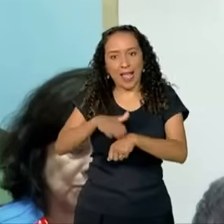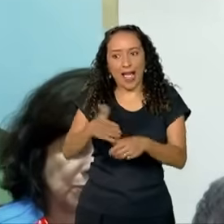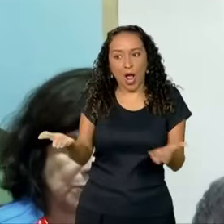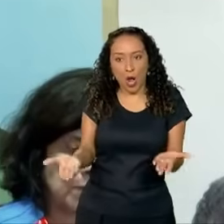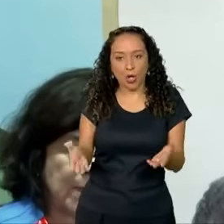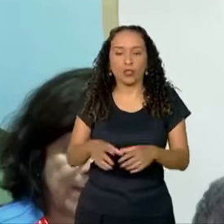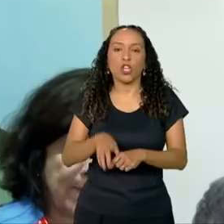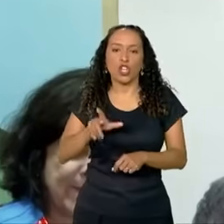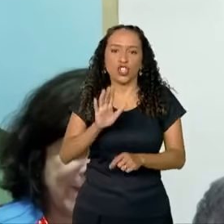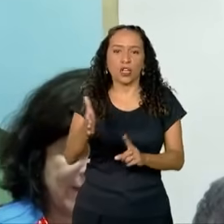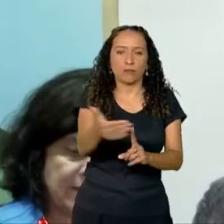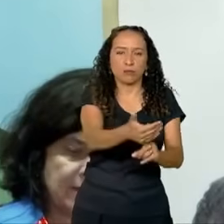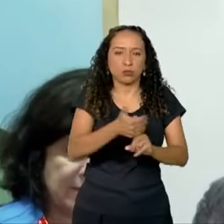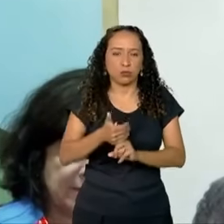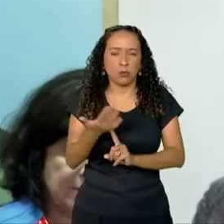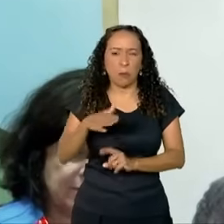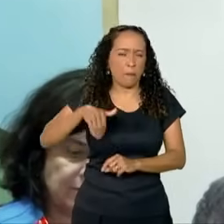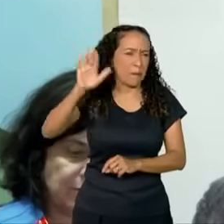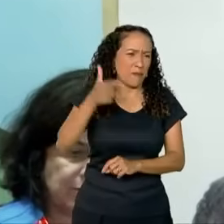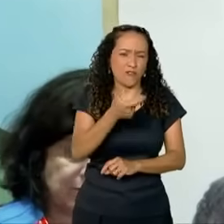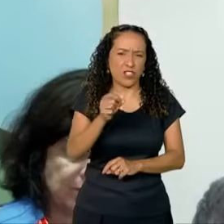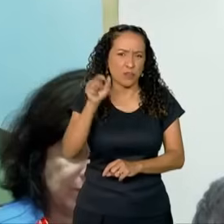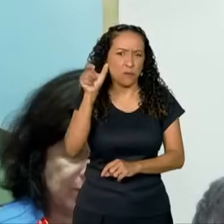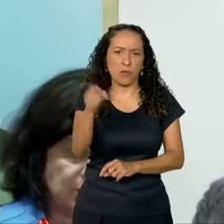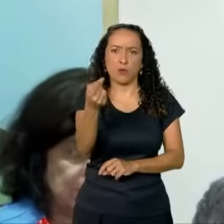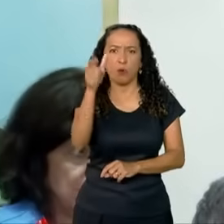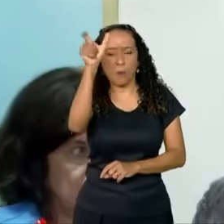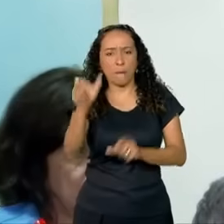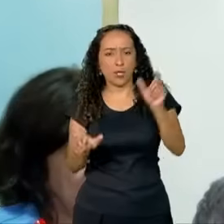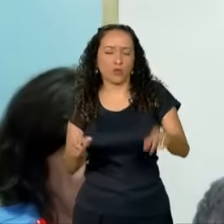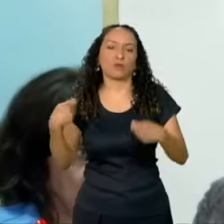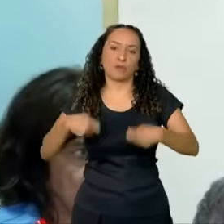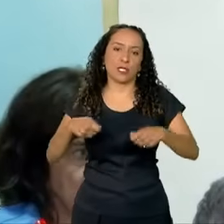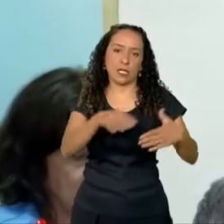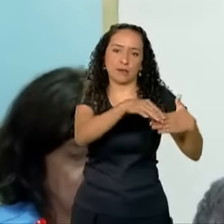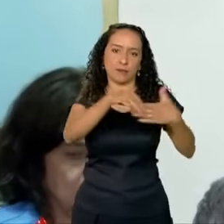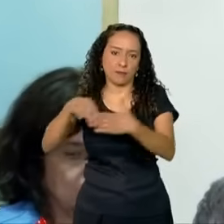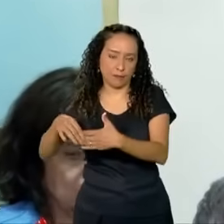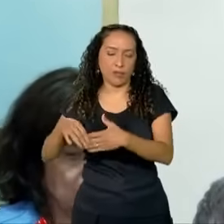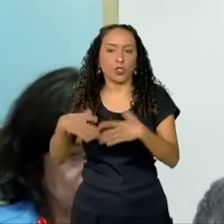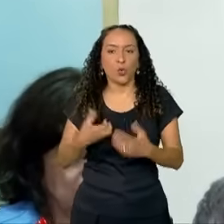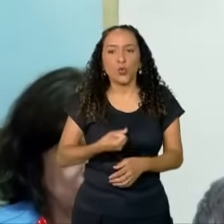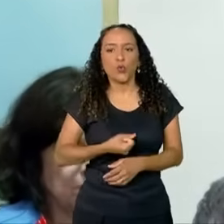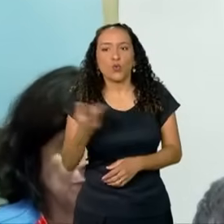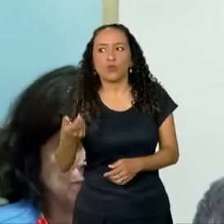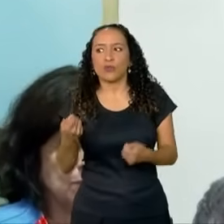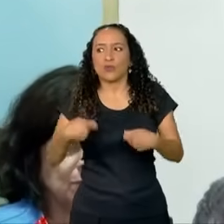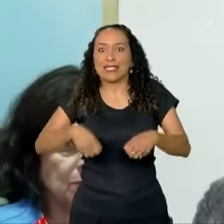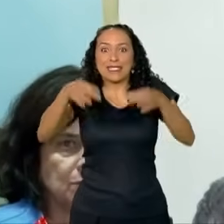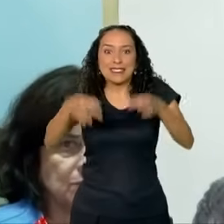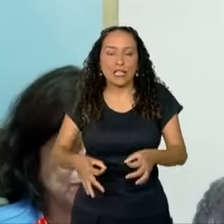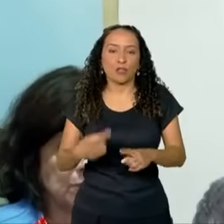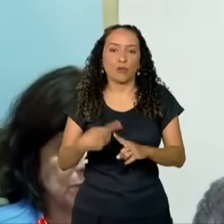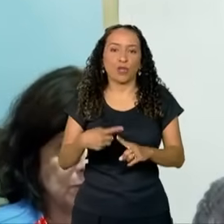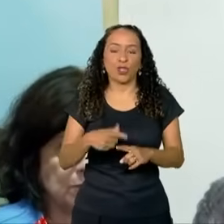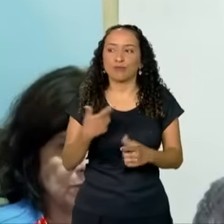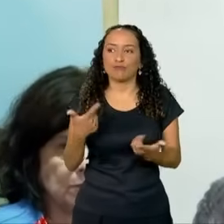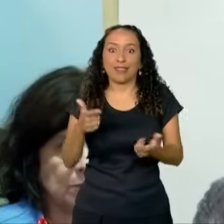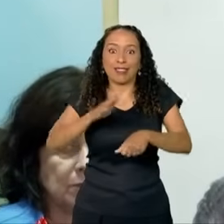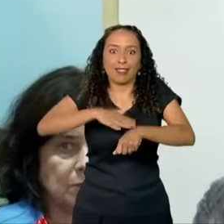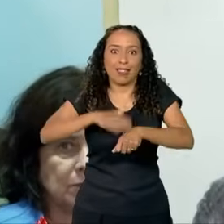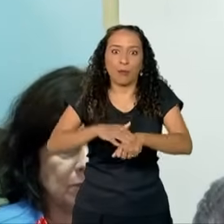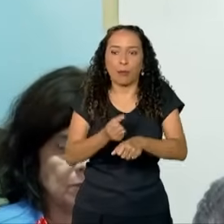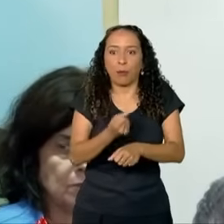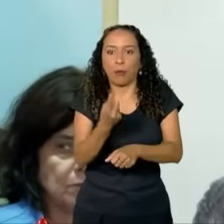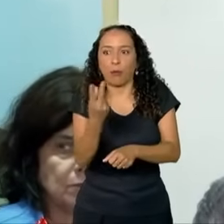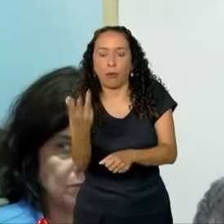Nós resgatamos certamente mais de 20 mil pessoas que estavam precisando disso aí. Esse número não é preciso porque nós não temos tempo para contar.